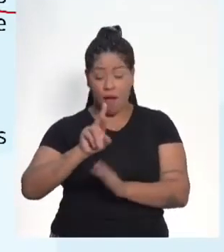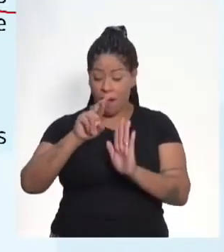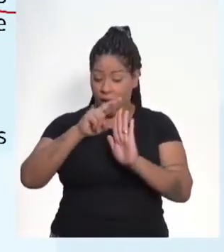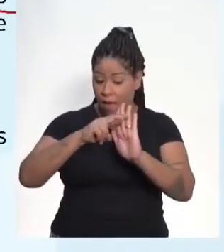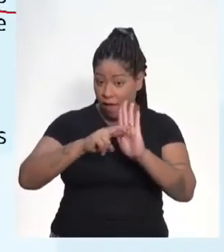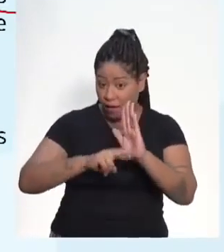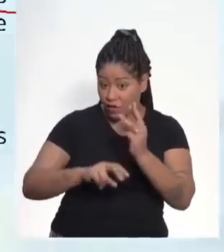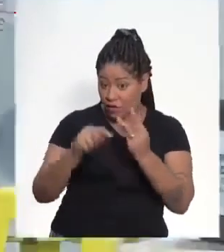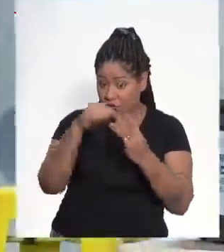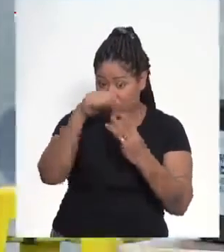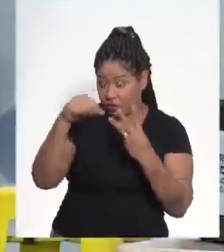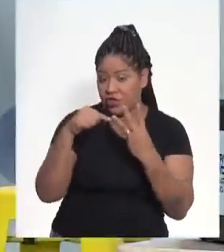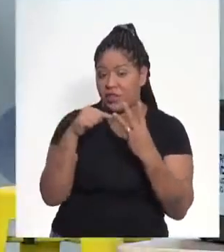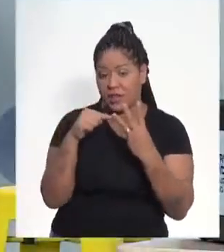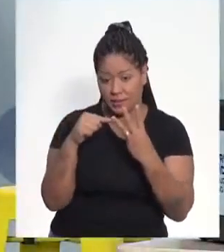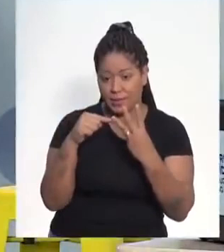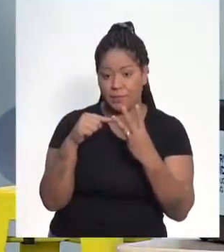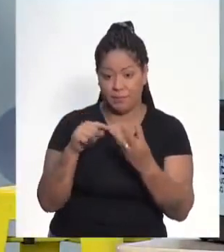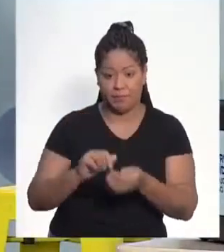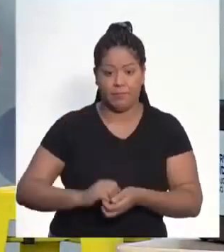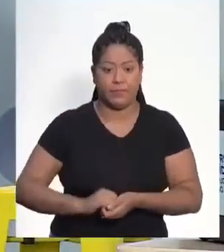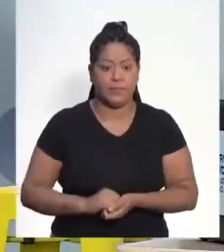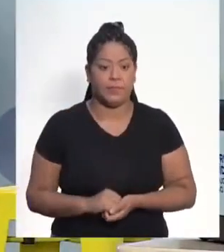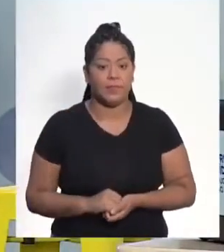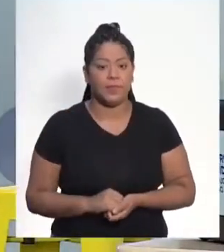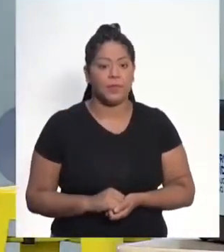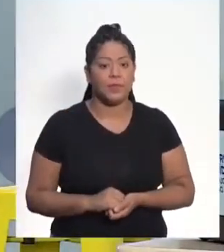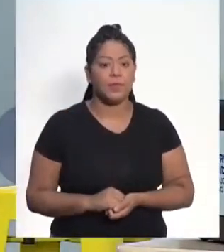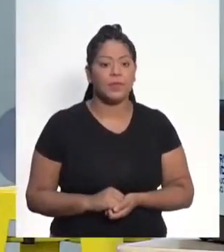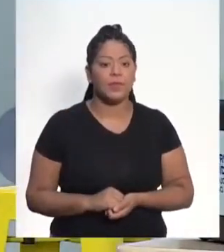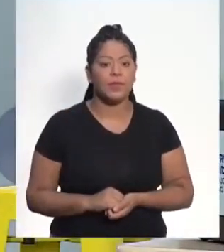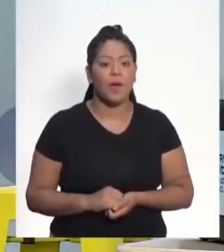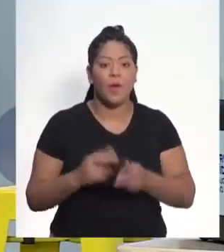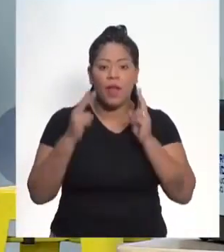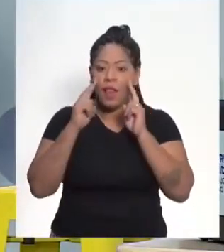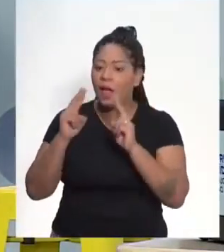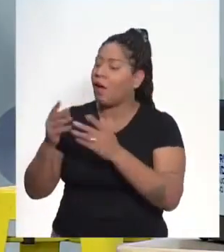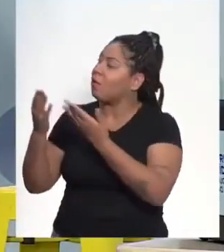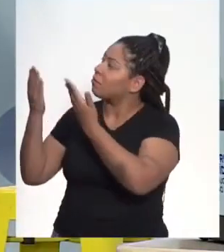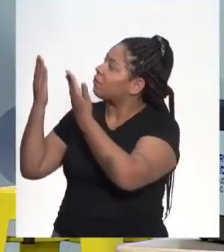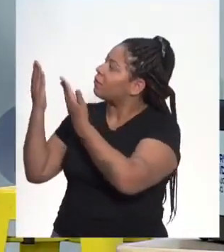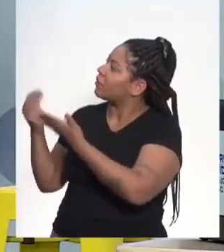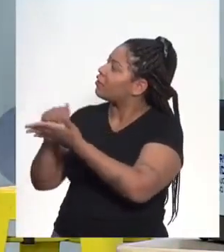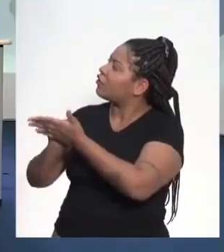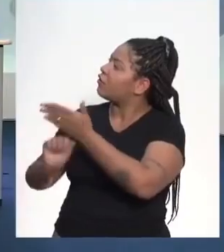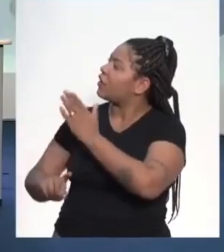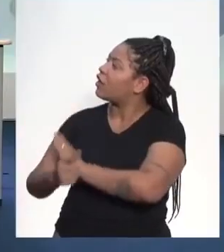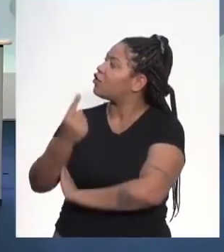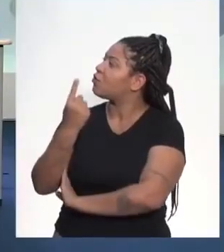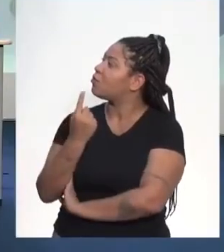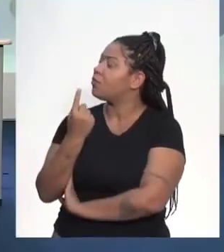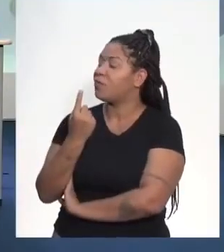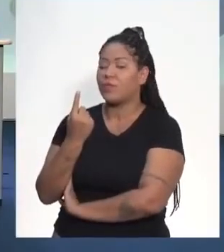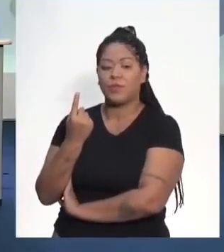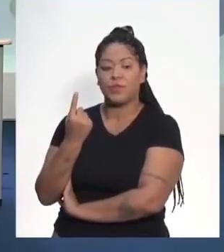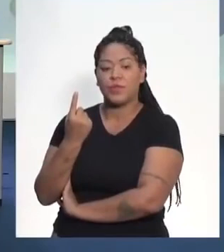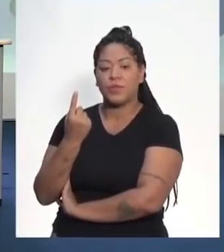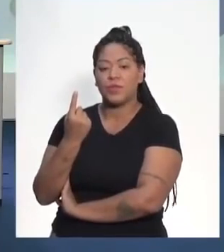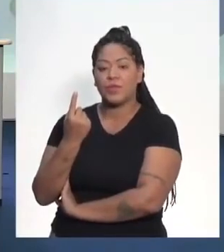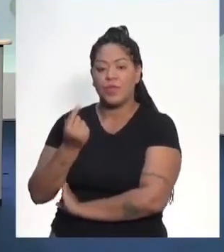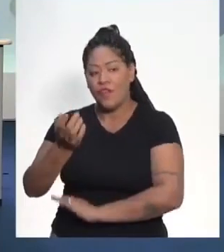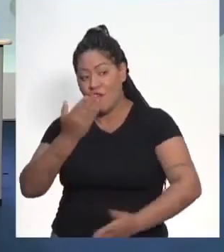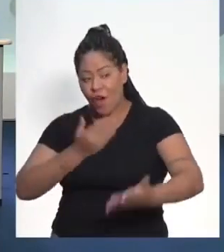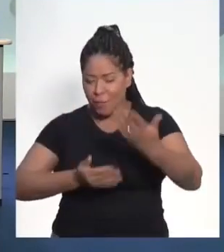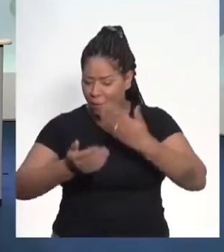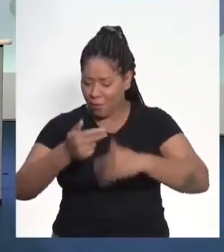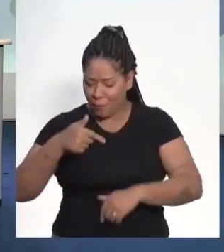sem fazer uso de regra de 3, tudo bem? Olha lá, vamos para a atividade 1 então? Vamos, o pessoal está bastante acostumado. Começar a semana